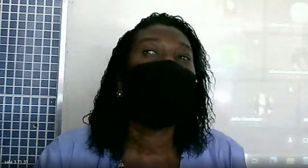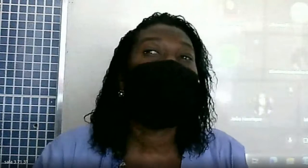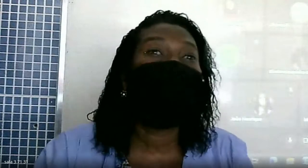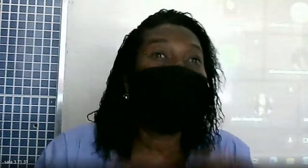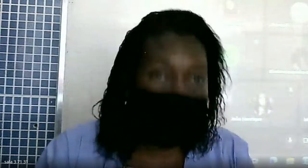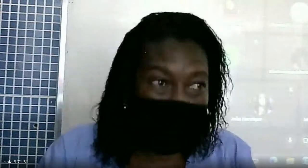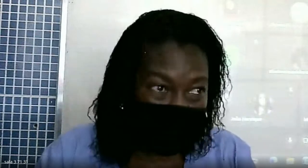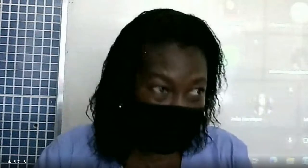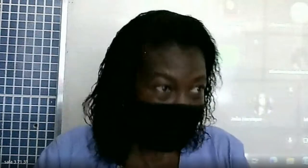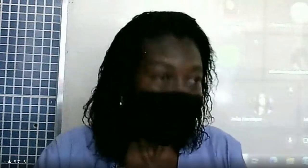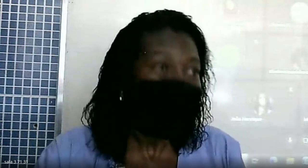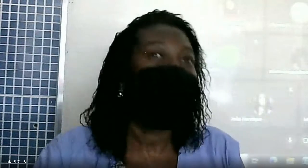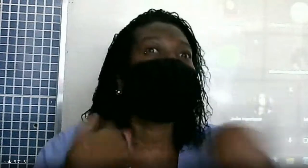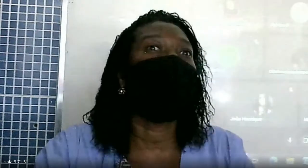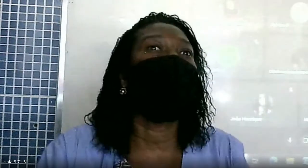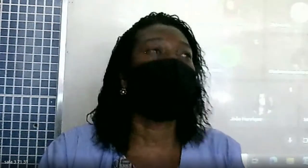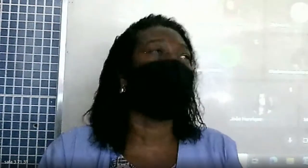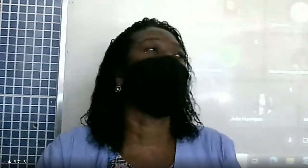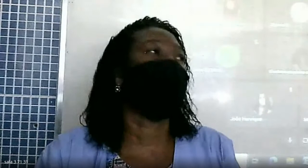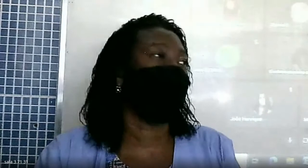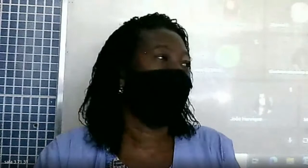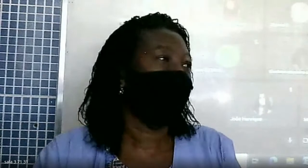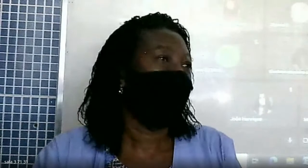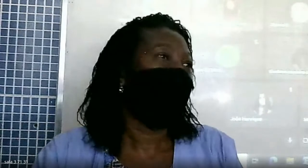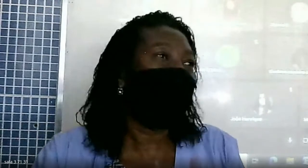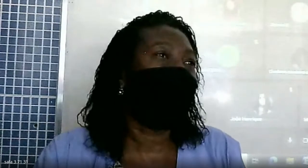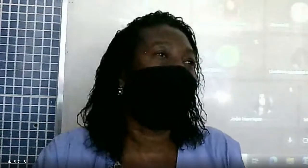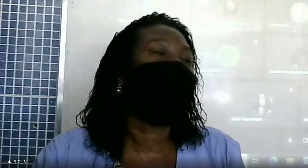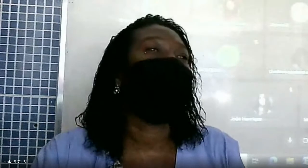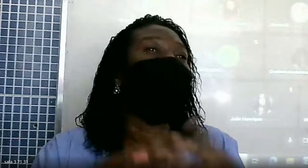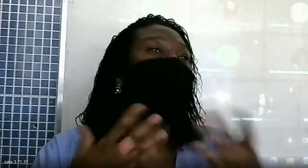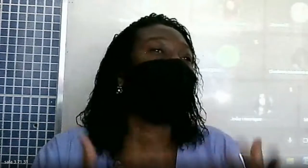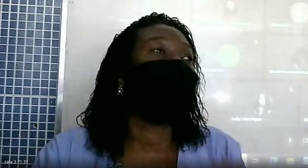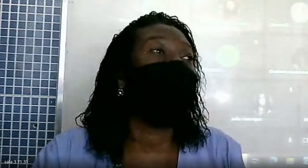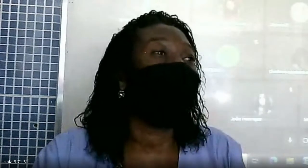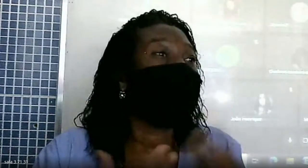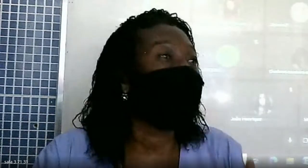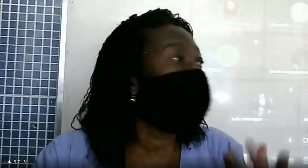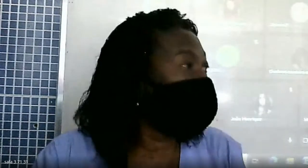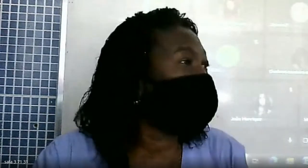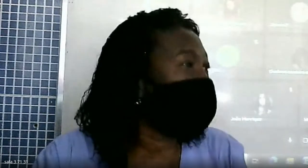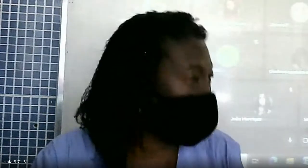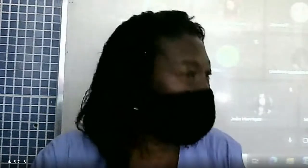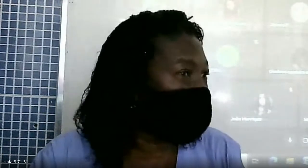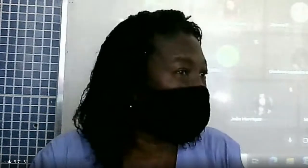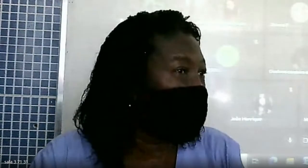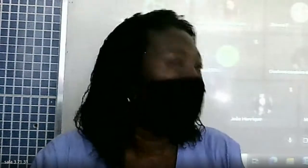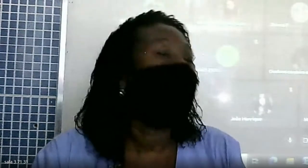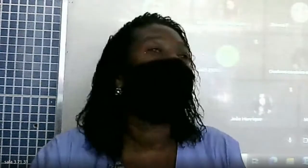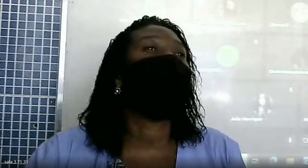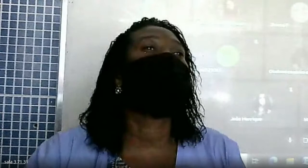acontece? A letra atrapalha o funk. Por quê? Porque a letra deprecia muitas